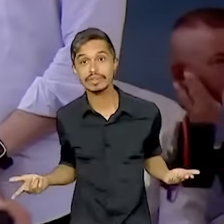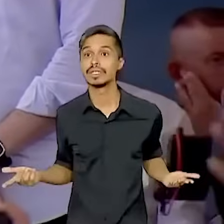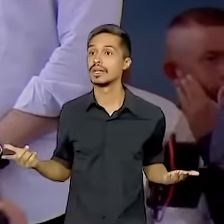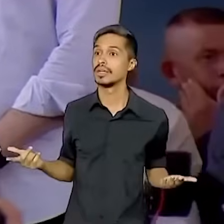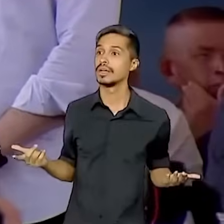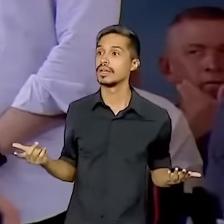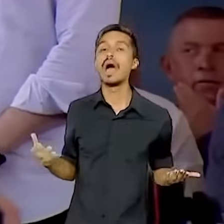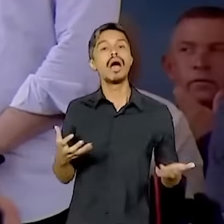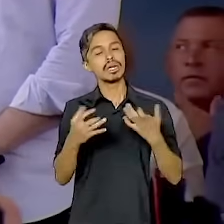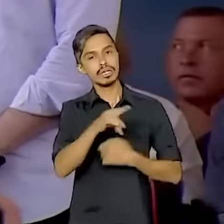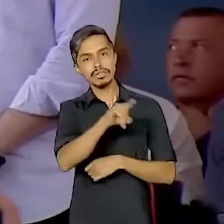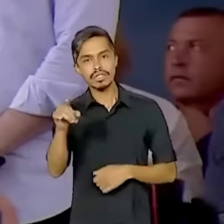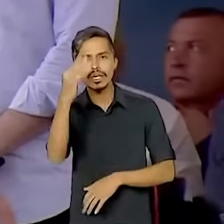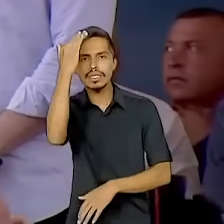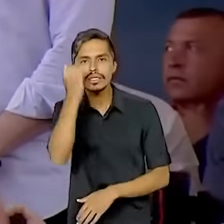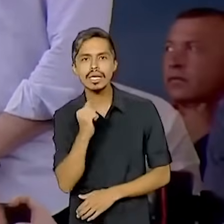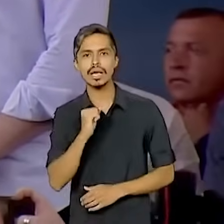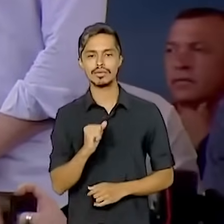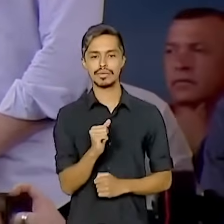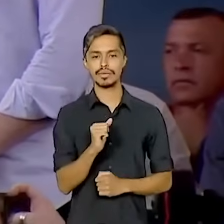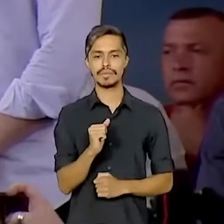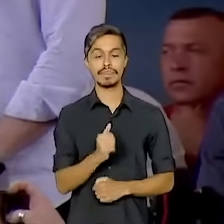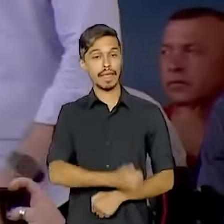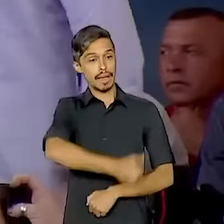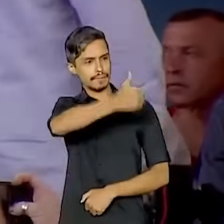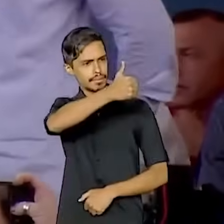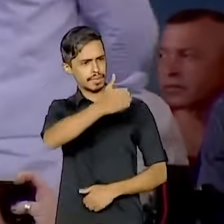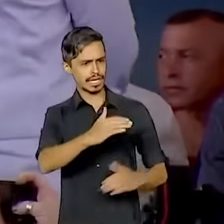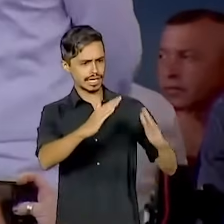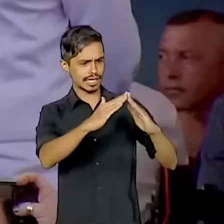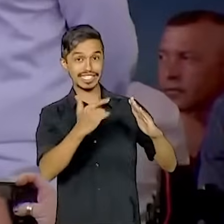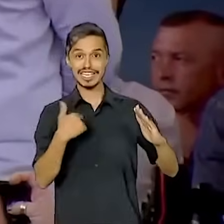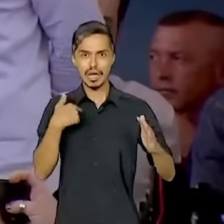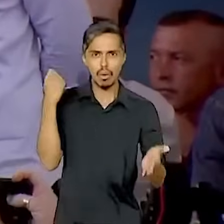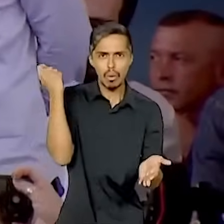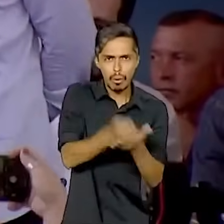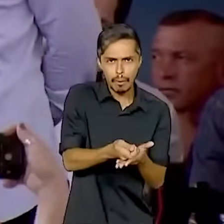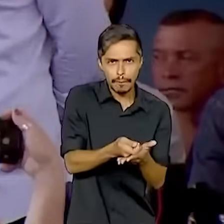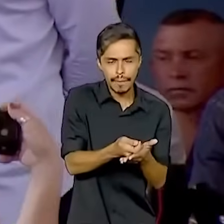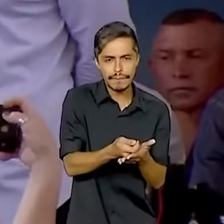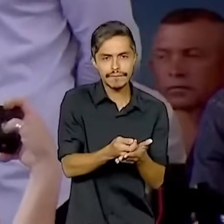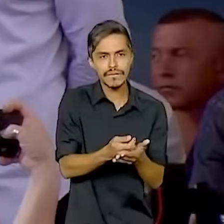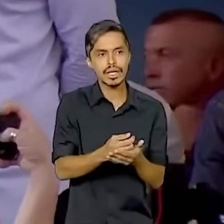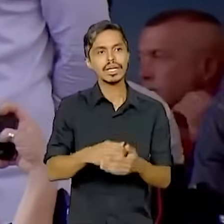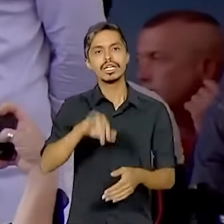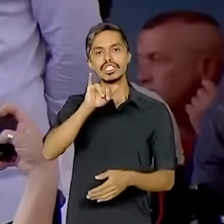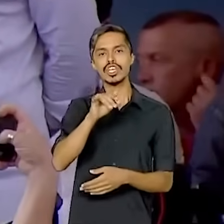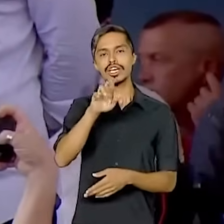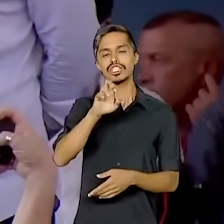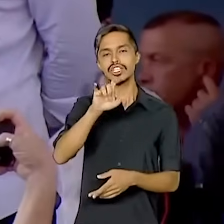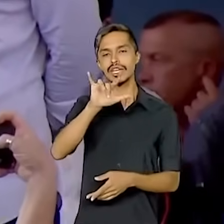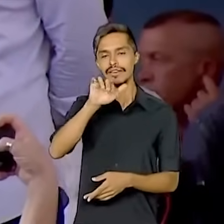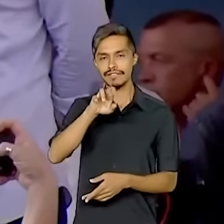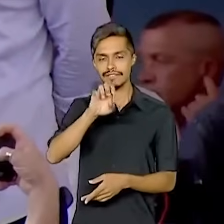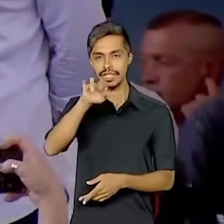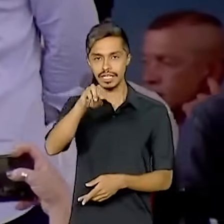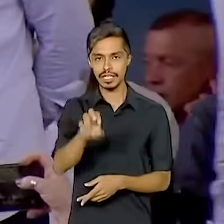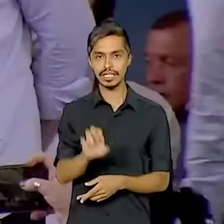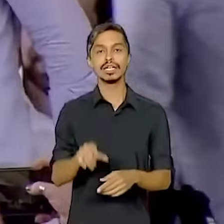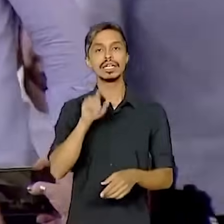Eu quero que vocês saibam, a primeira casa que eu comprei no Jardim Lavínia, em São